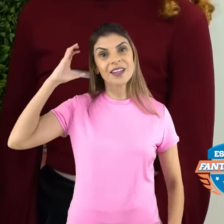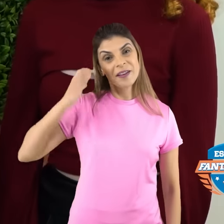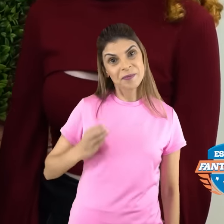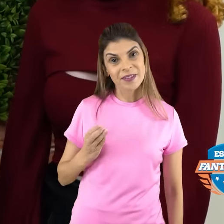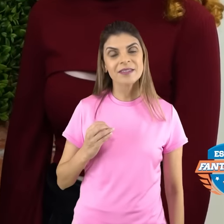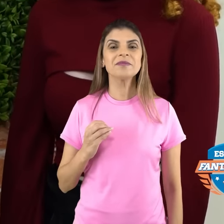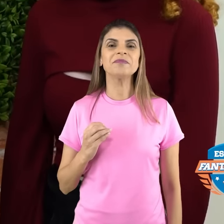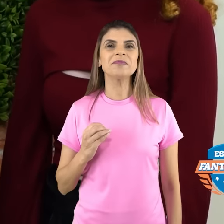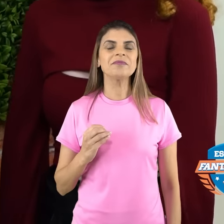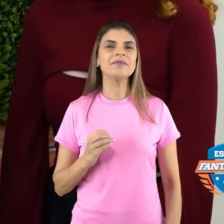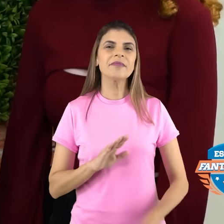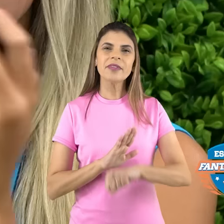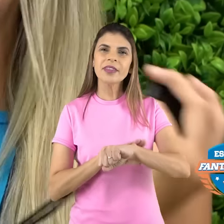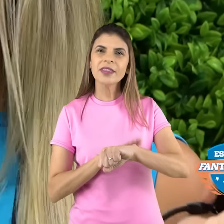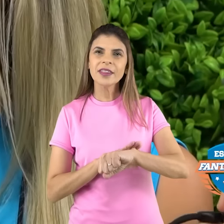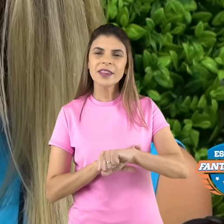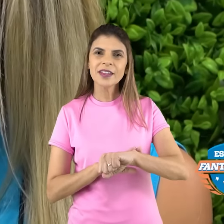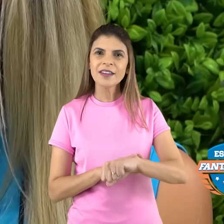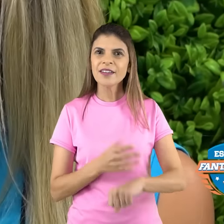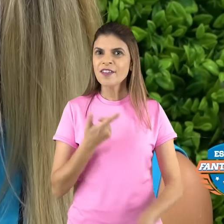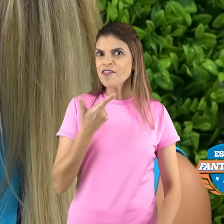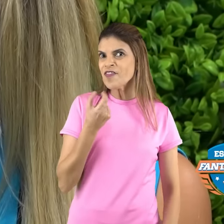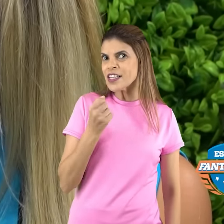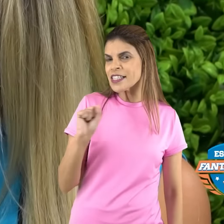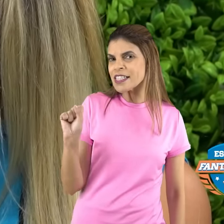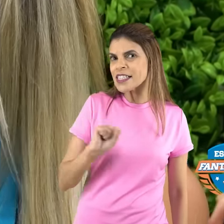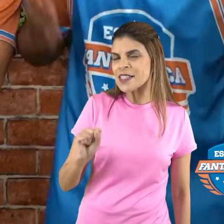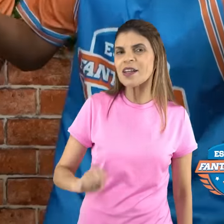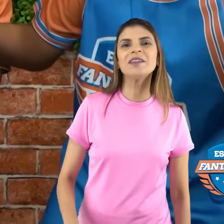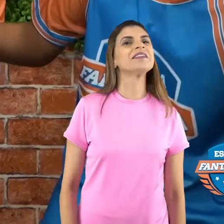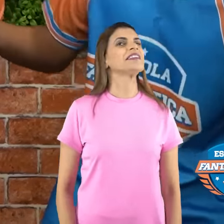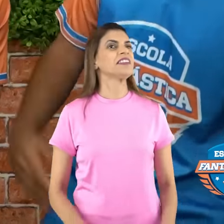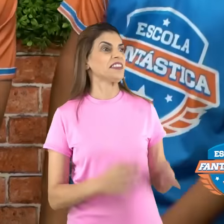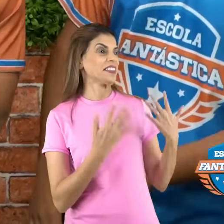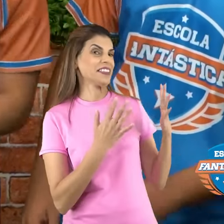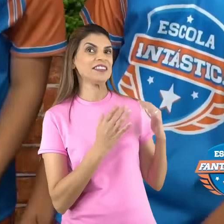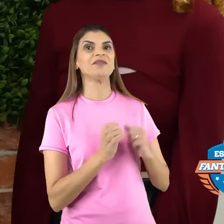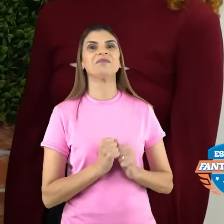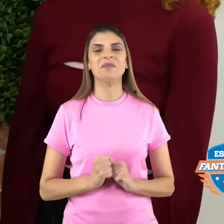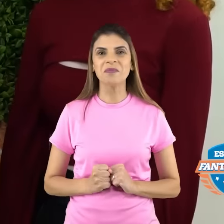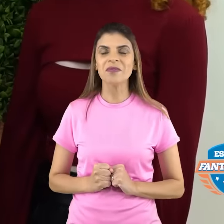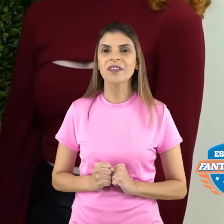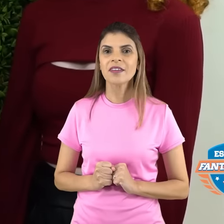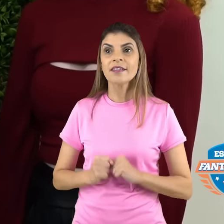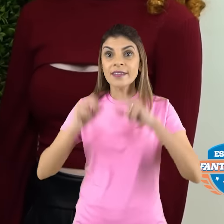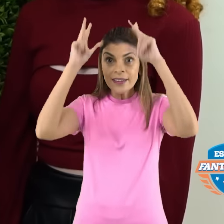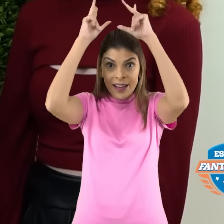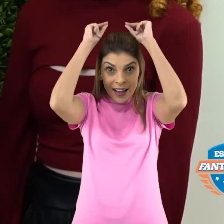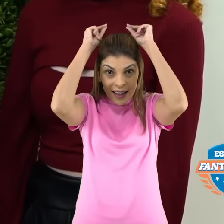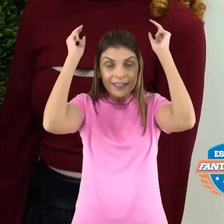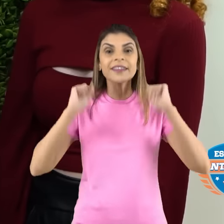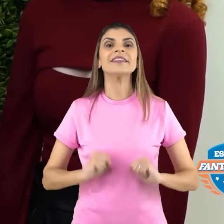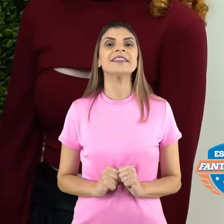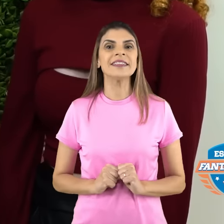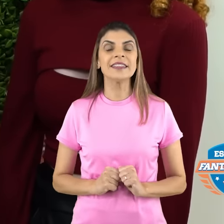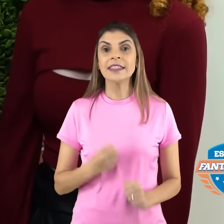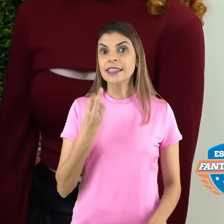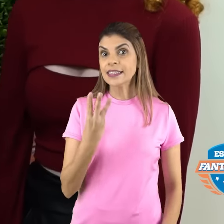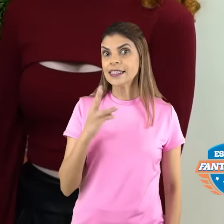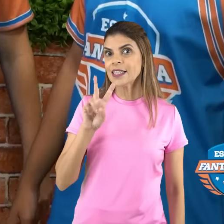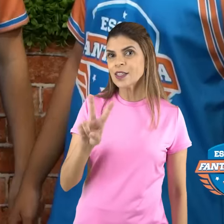Camila fez em 20 segundos. Parabéns. Ana fez em